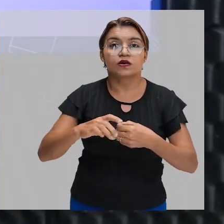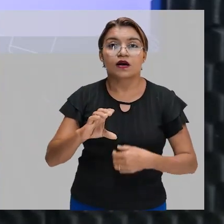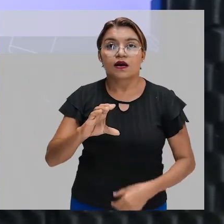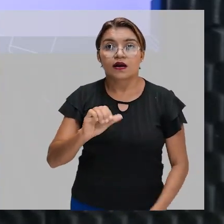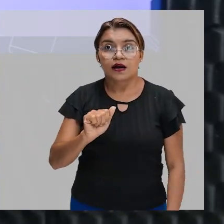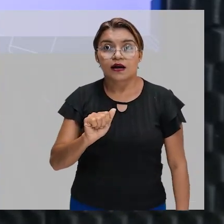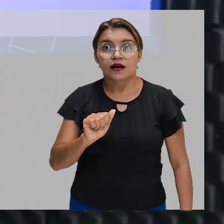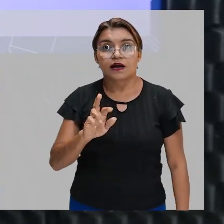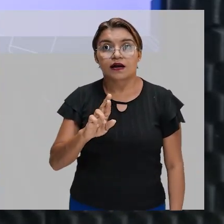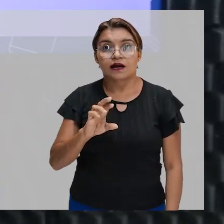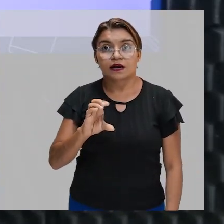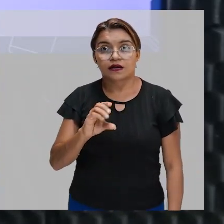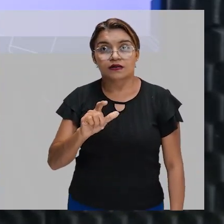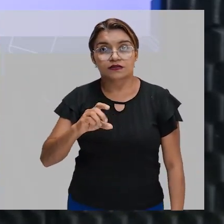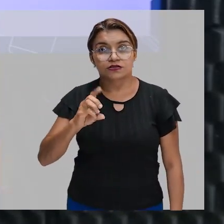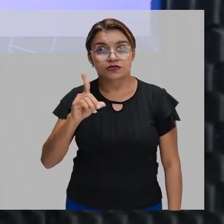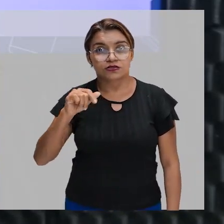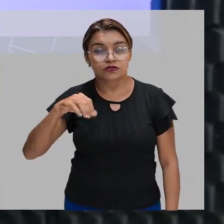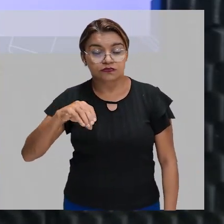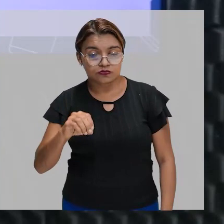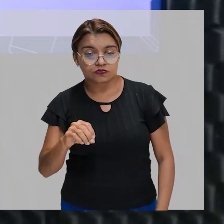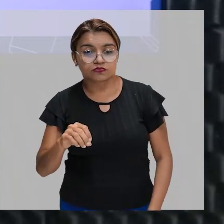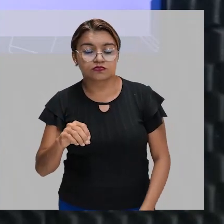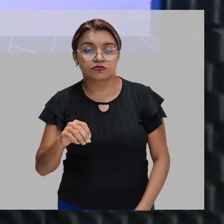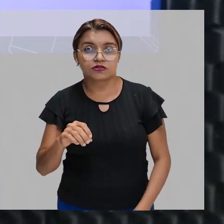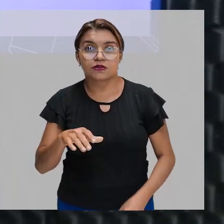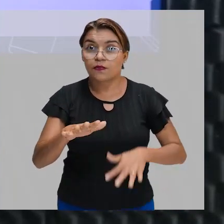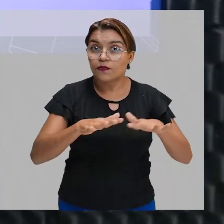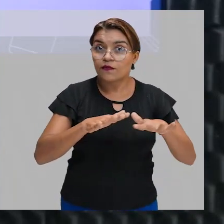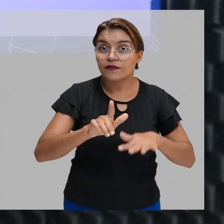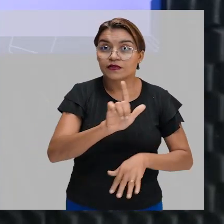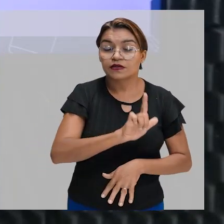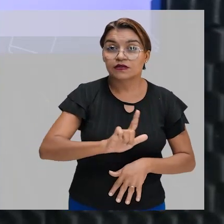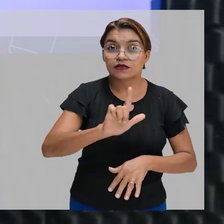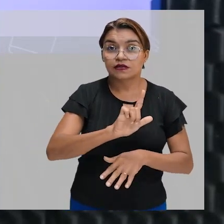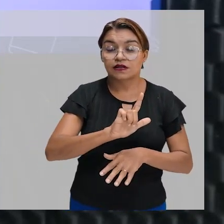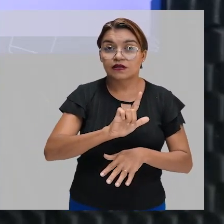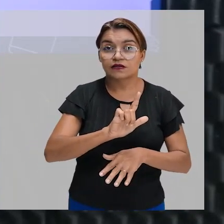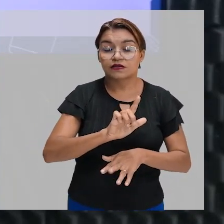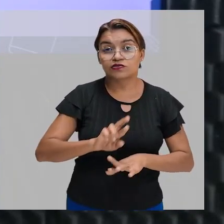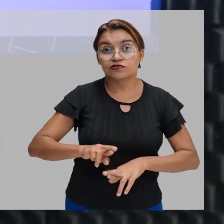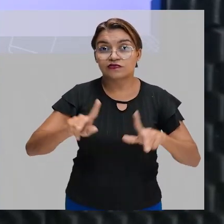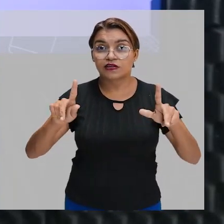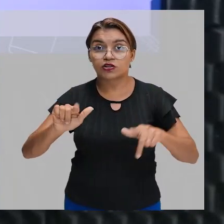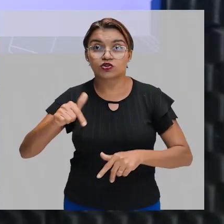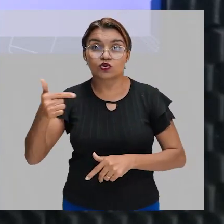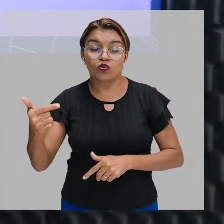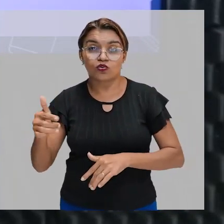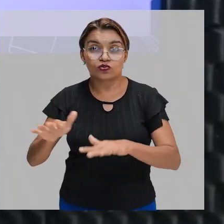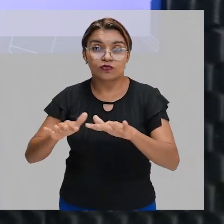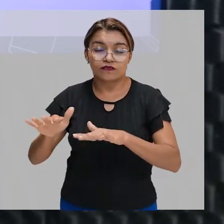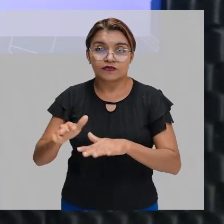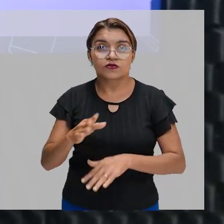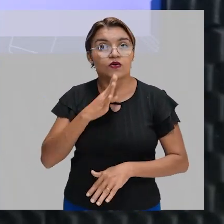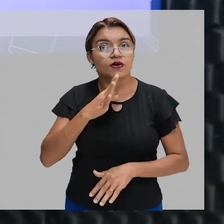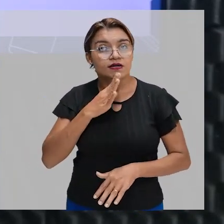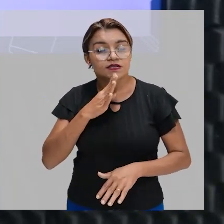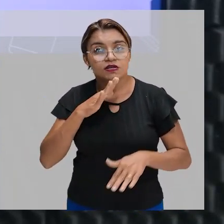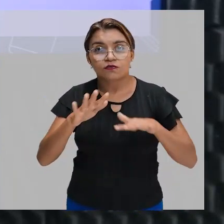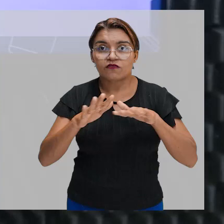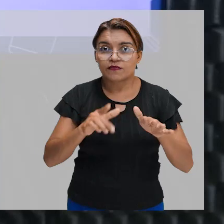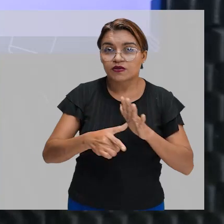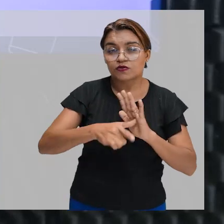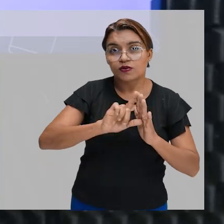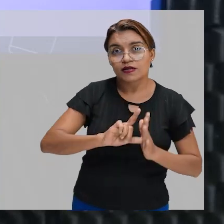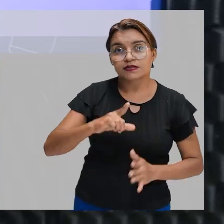vai perceber que um movimento literário sempre vai se opor a outros é muito interessante conhecendo o movimento anterior Você tem